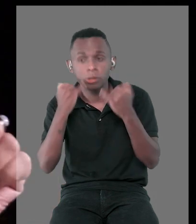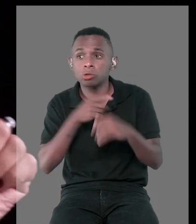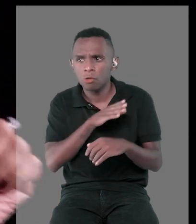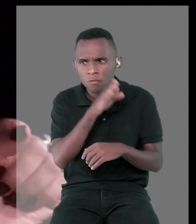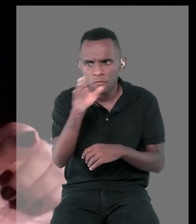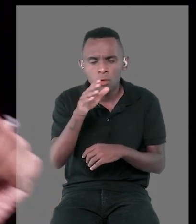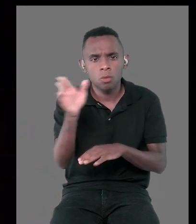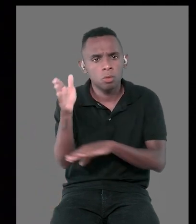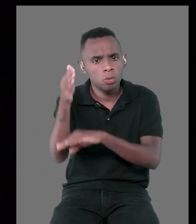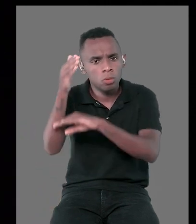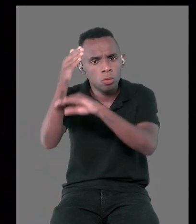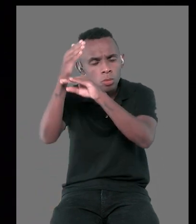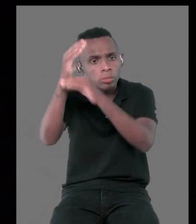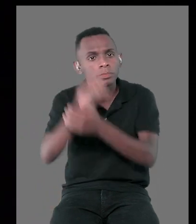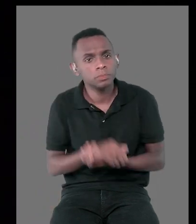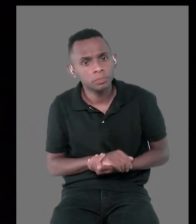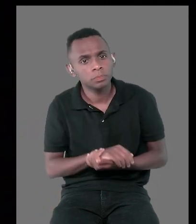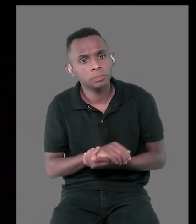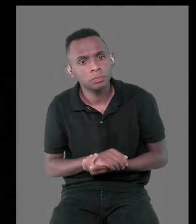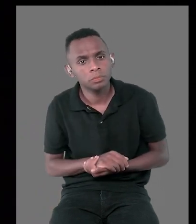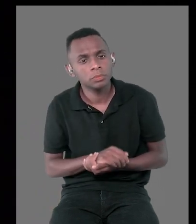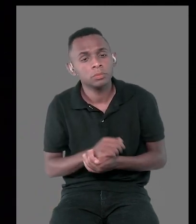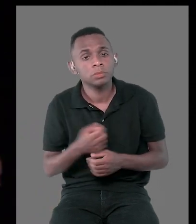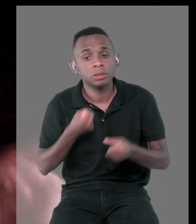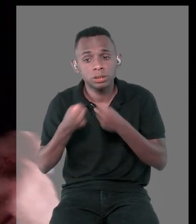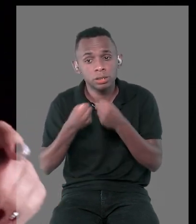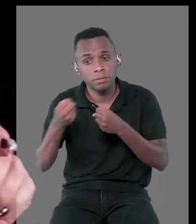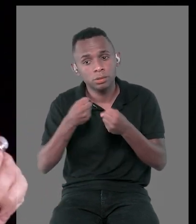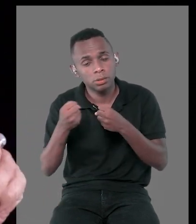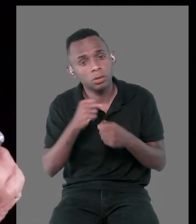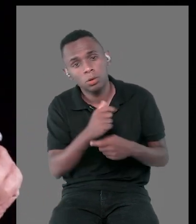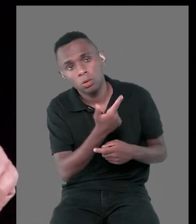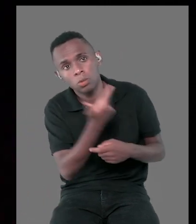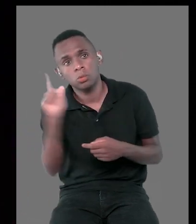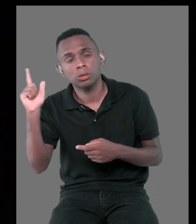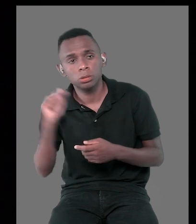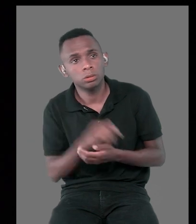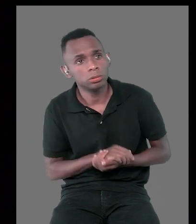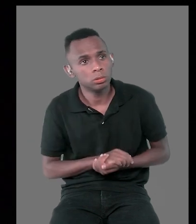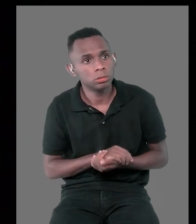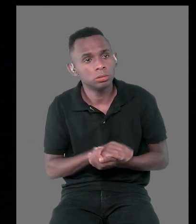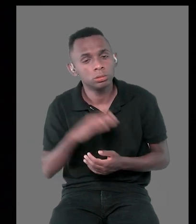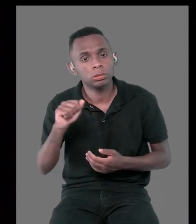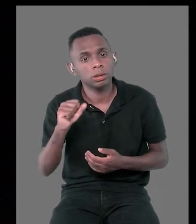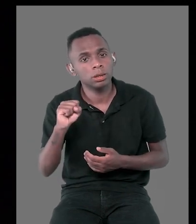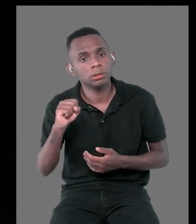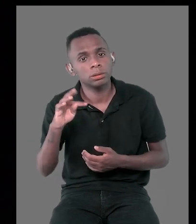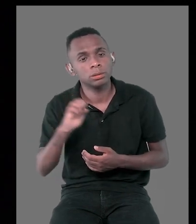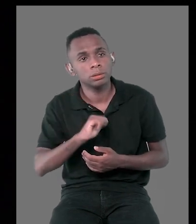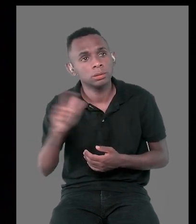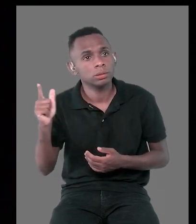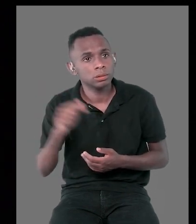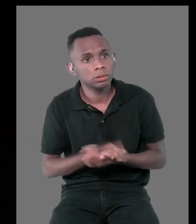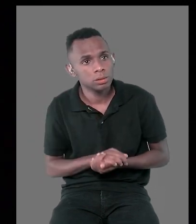no apartamento do Calado e entrevistei outra, né, Dourado. O Castelo também tem uma história